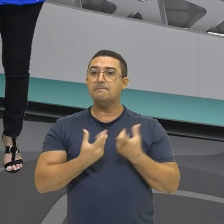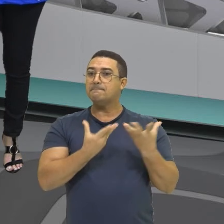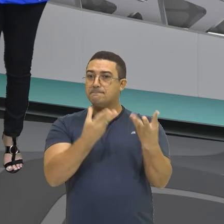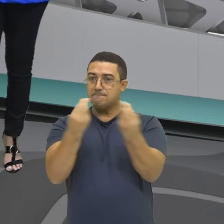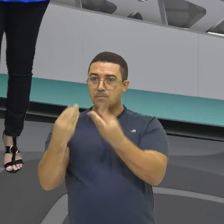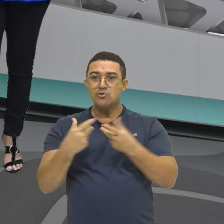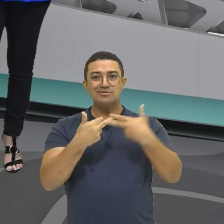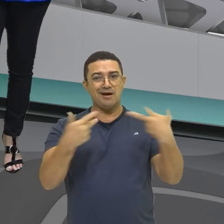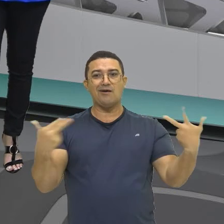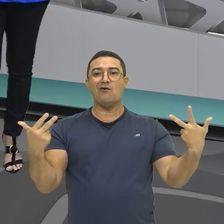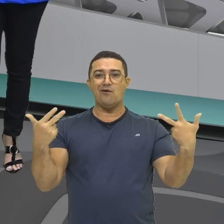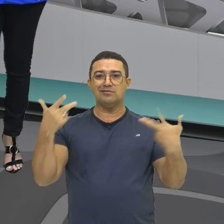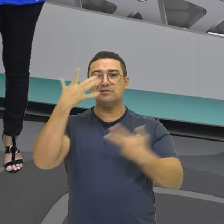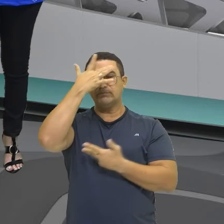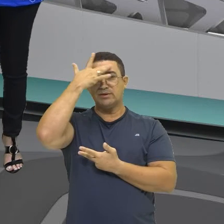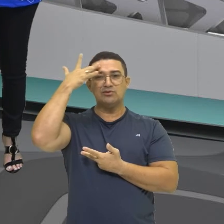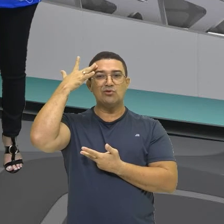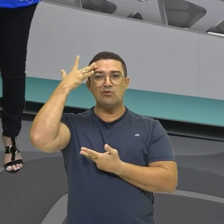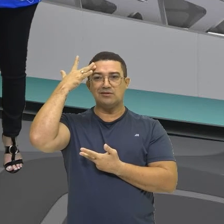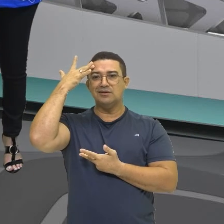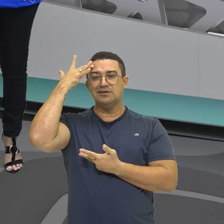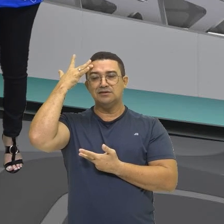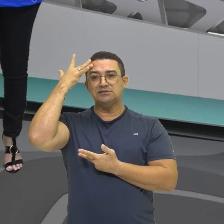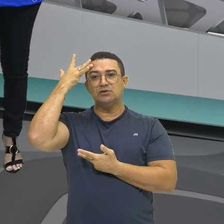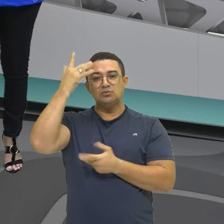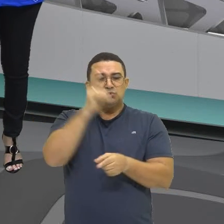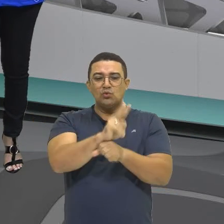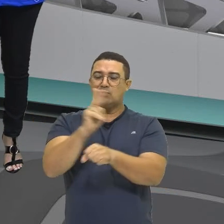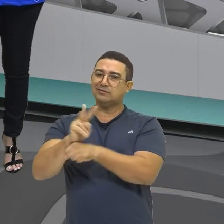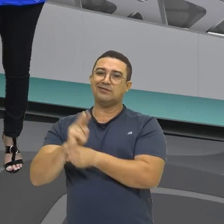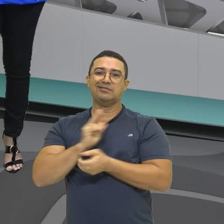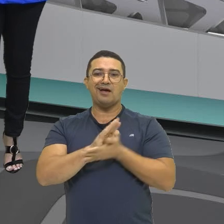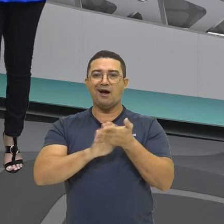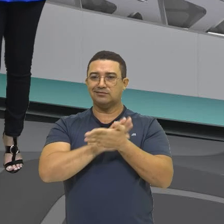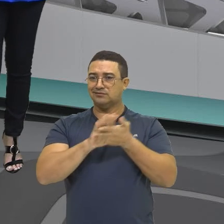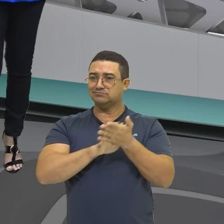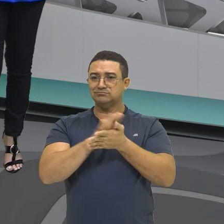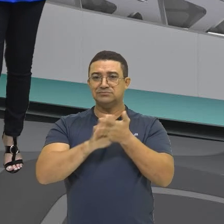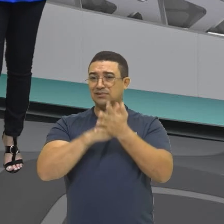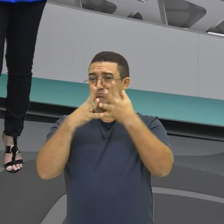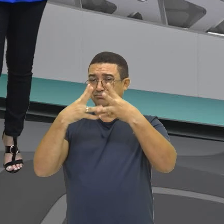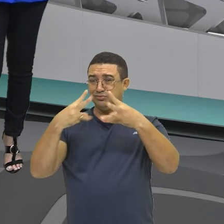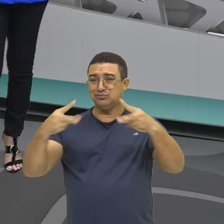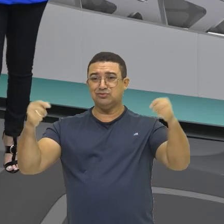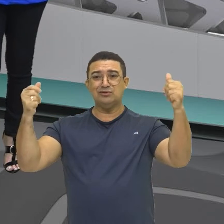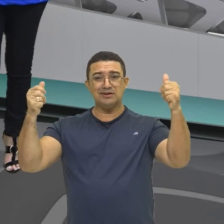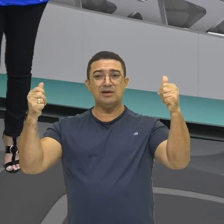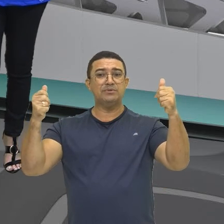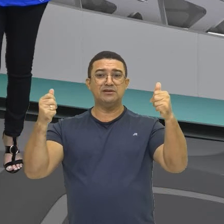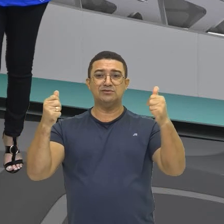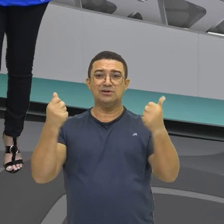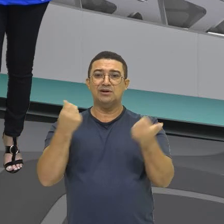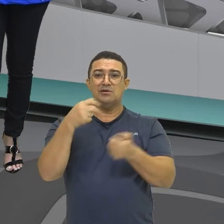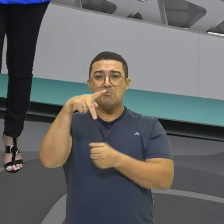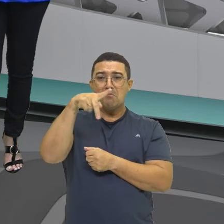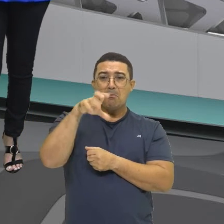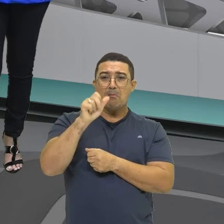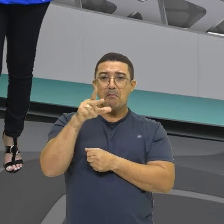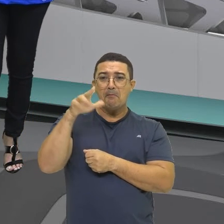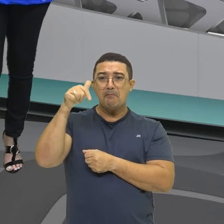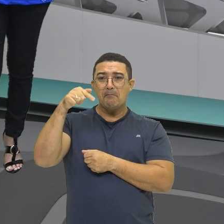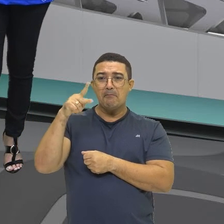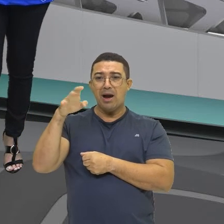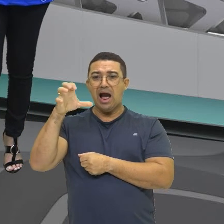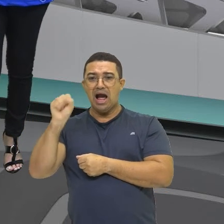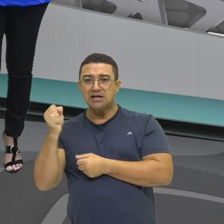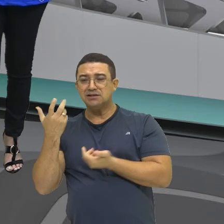O vandalismo está acabando com os nossos parques. Então, aquilo que eu falei no começo da aula, o cuidar, não só